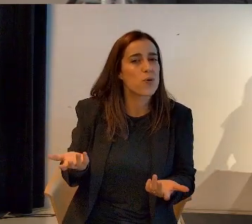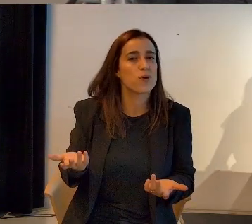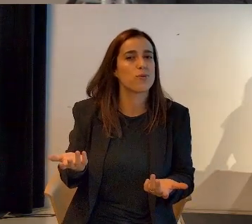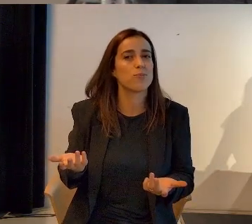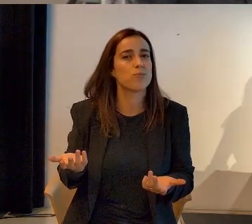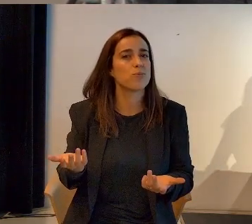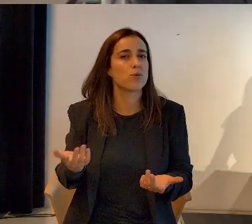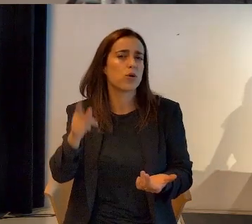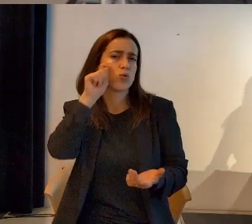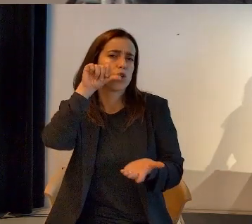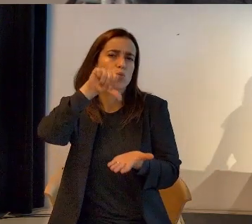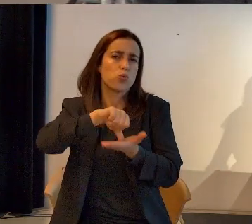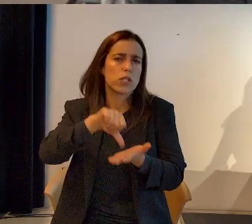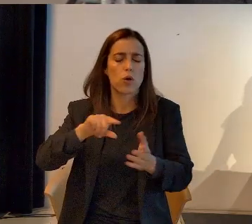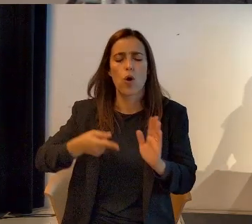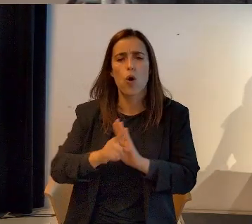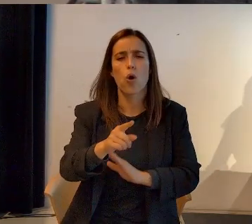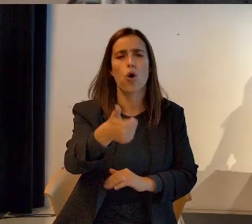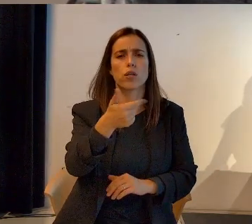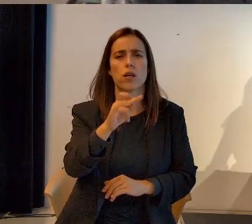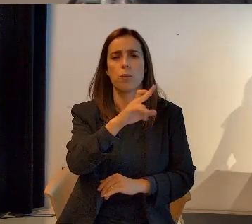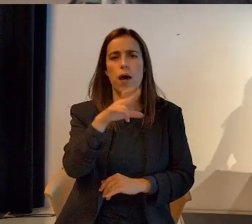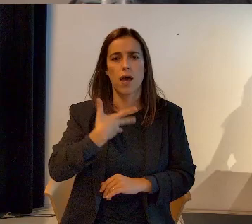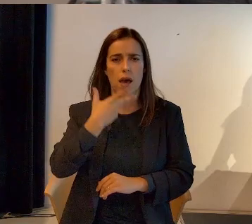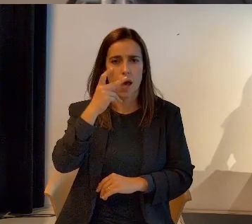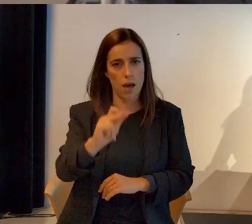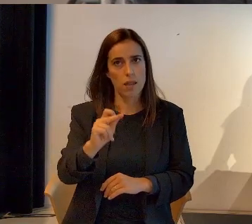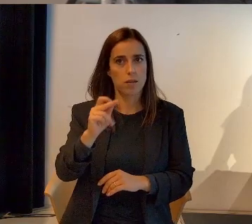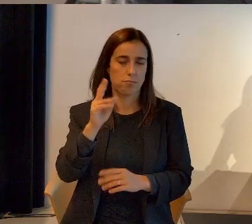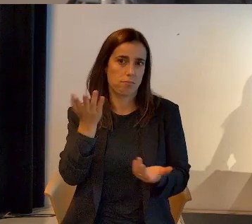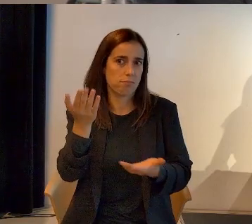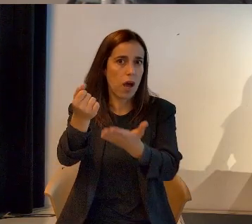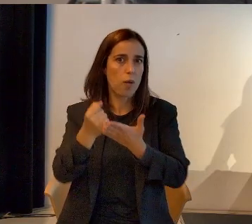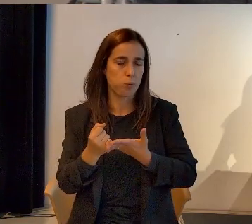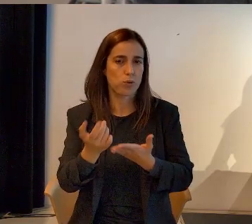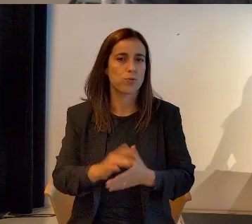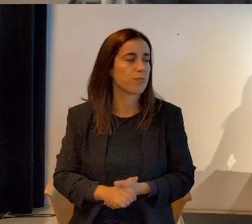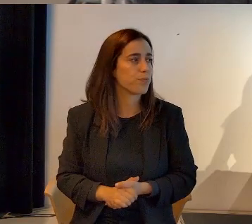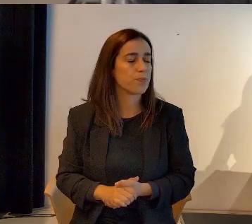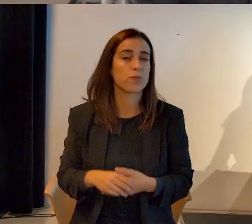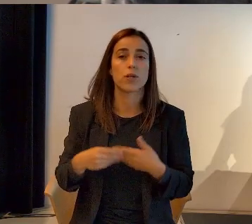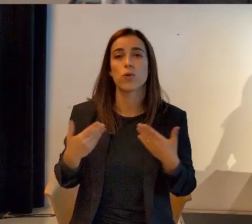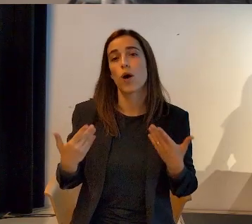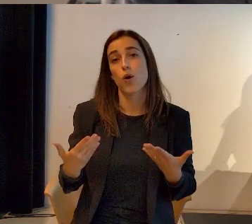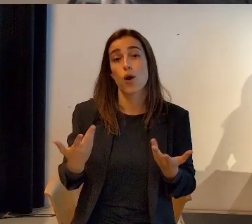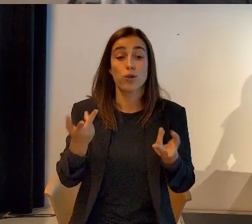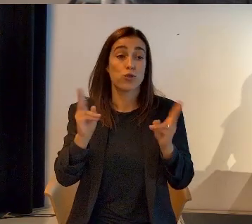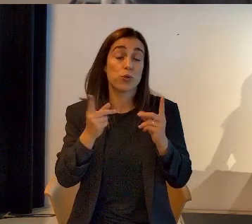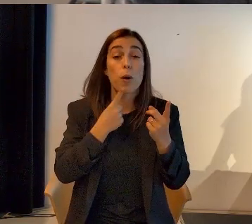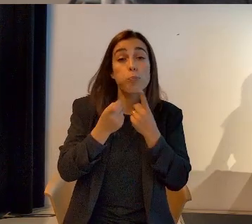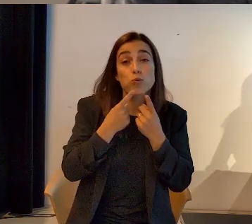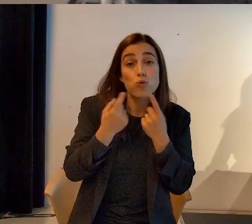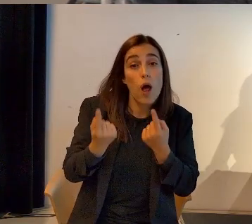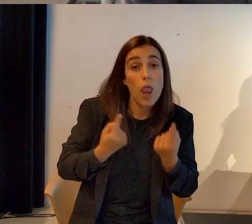Turismo Centro, quer a Rota da Bairrada, estão atentos e têm-nos dado também o seu apoio. Portanto, ficou agora, se calhar, disponível para algumas